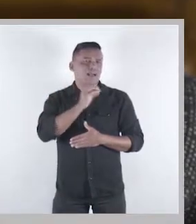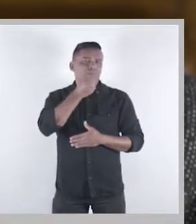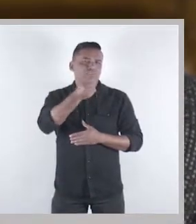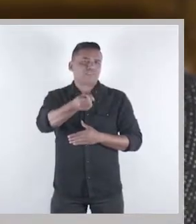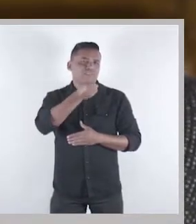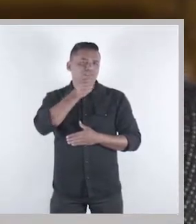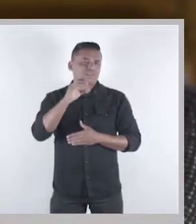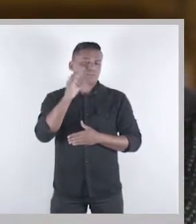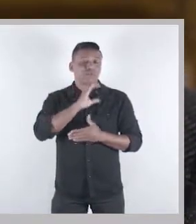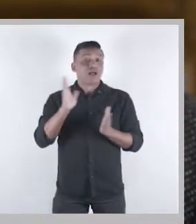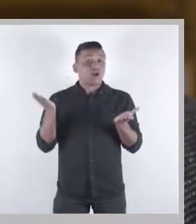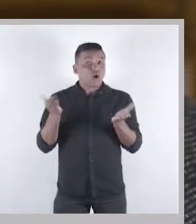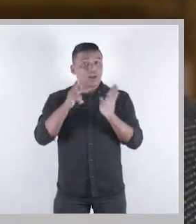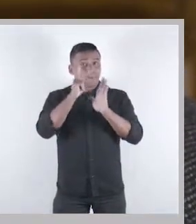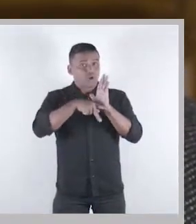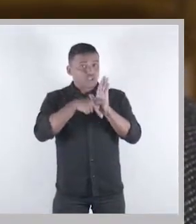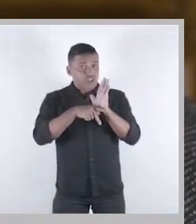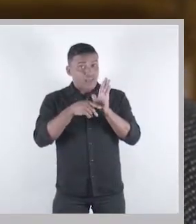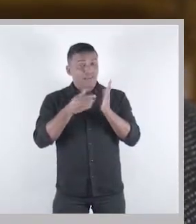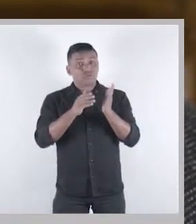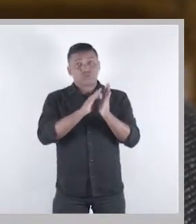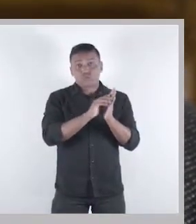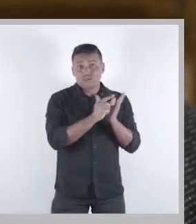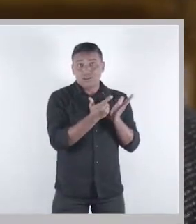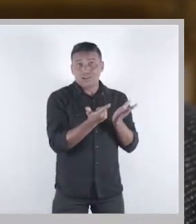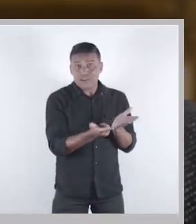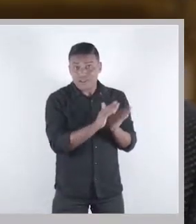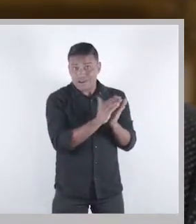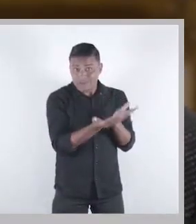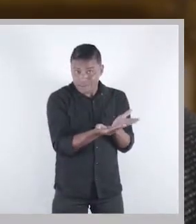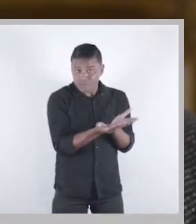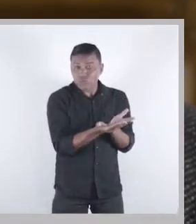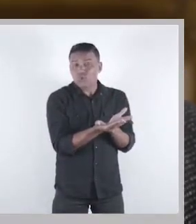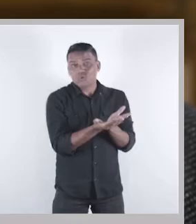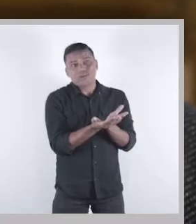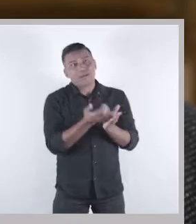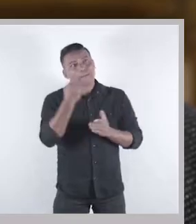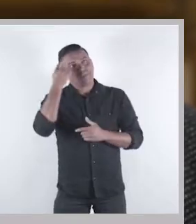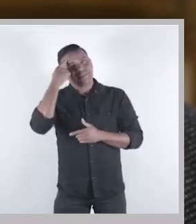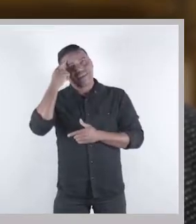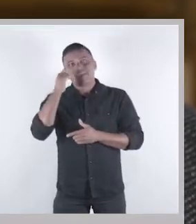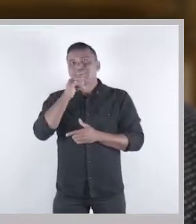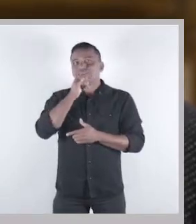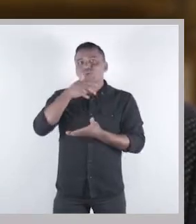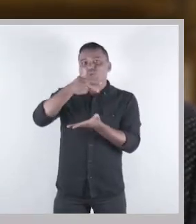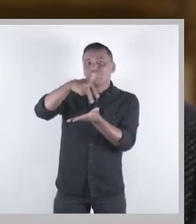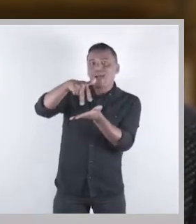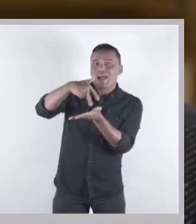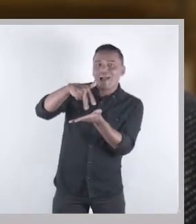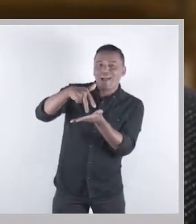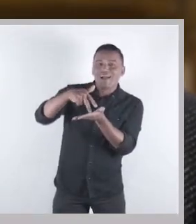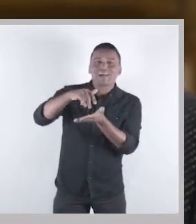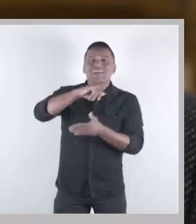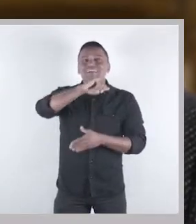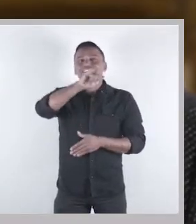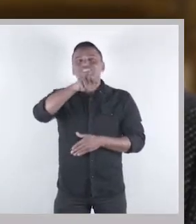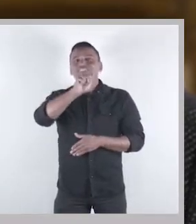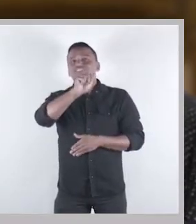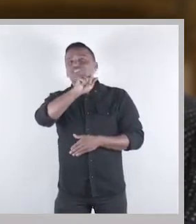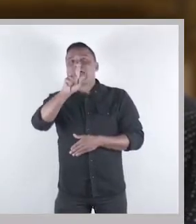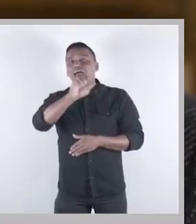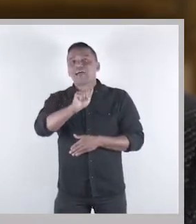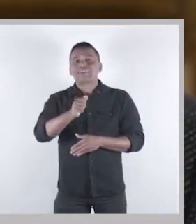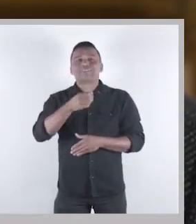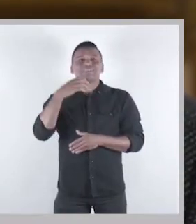até como algumas sessões de jazz assim tá o fiz entrevistas bem mais longas entrevistas grandes é com eu